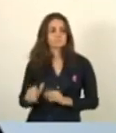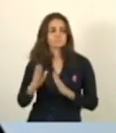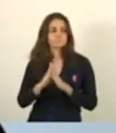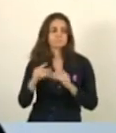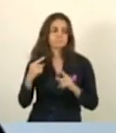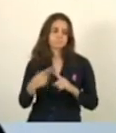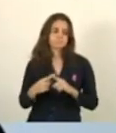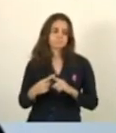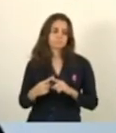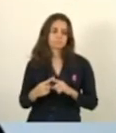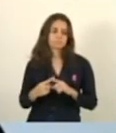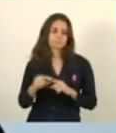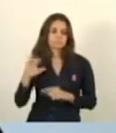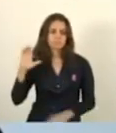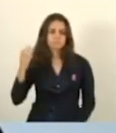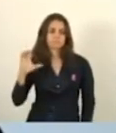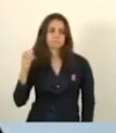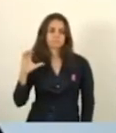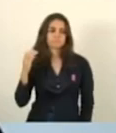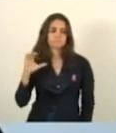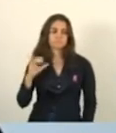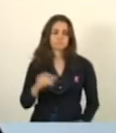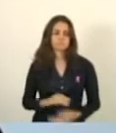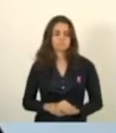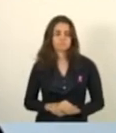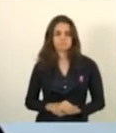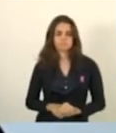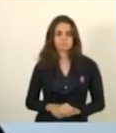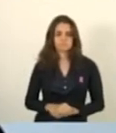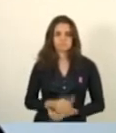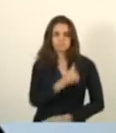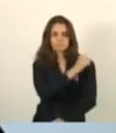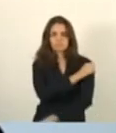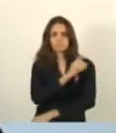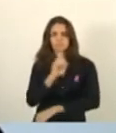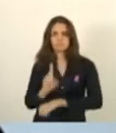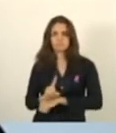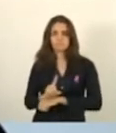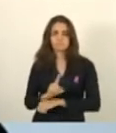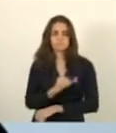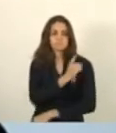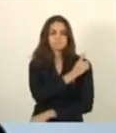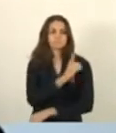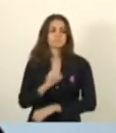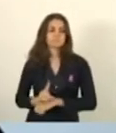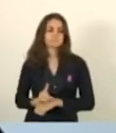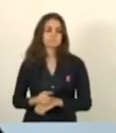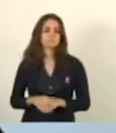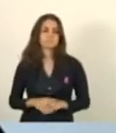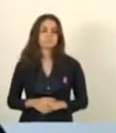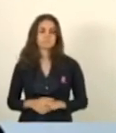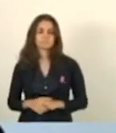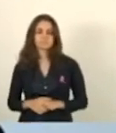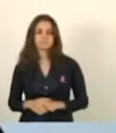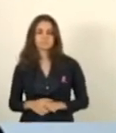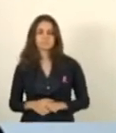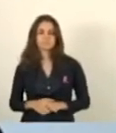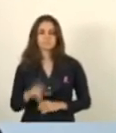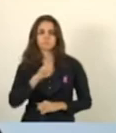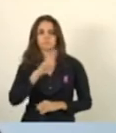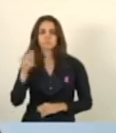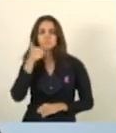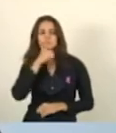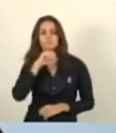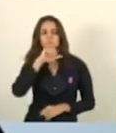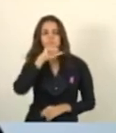igreja fica em Cariacica. Ele é da Assembleia de Deus, toda a Assembleia de Deus, e o nome da mãe